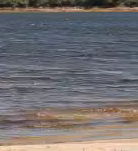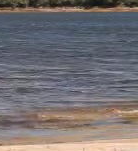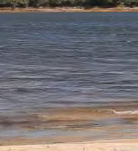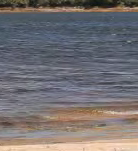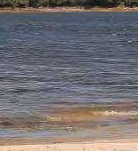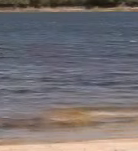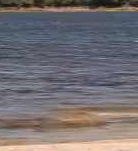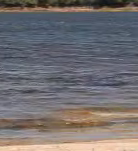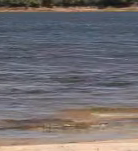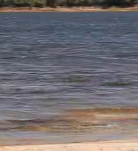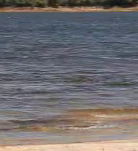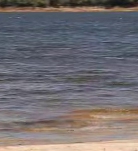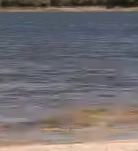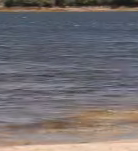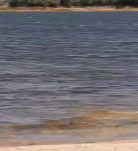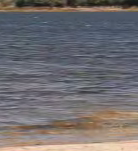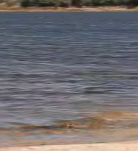Lagoa Grande